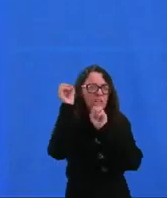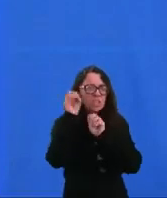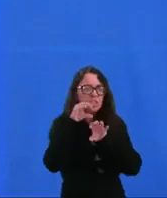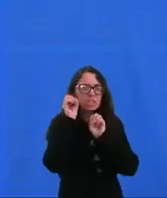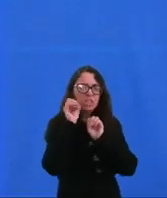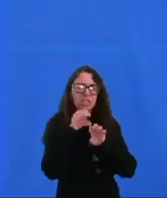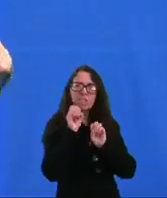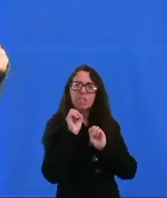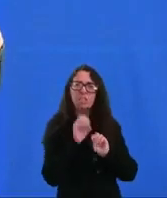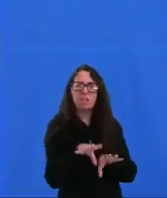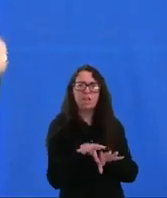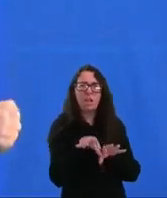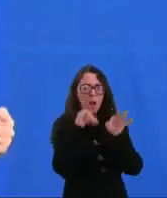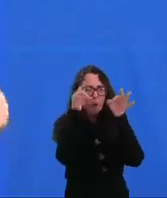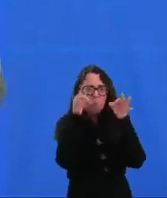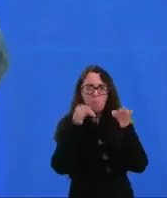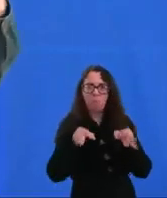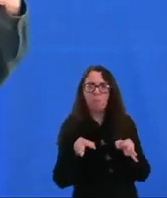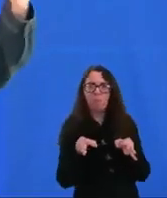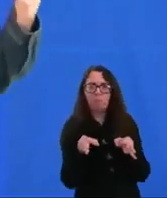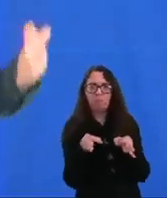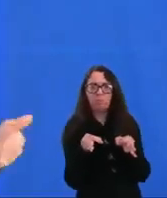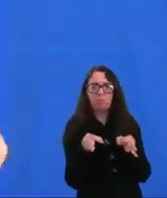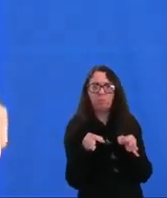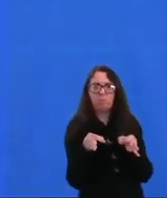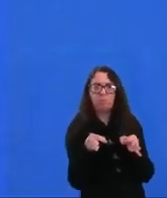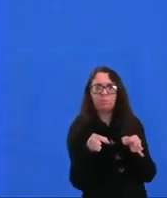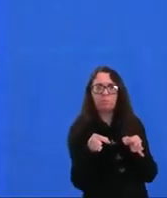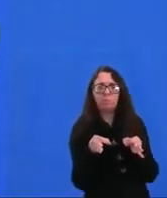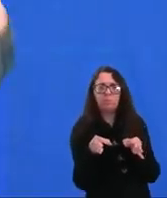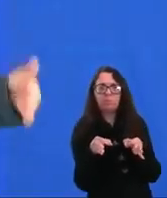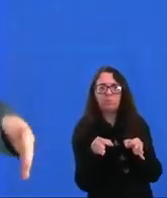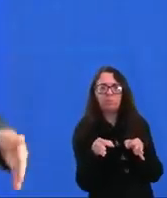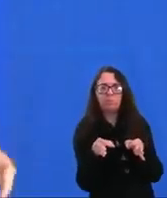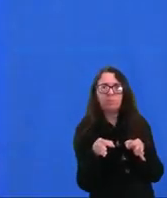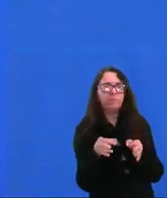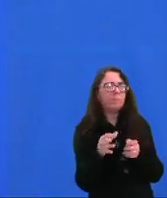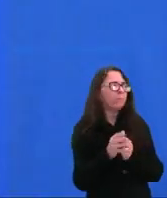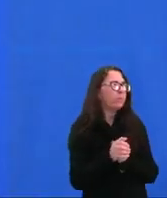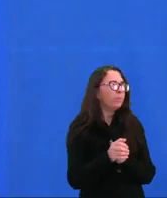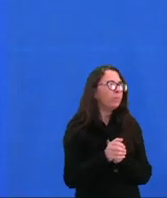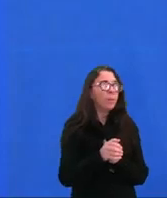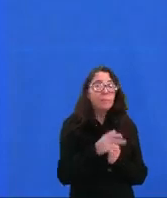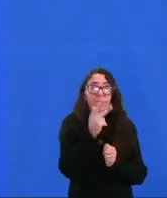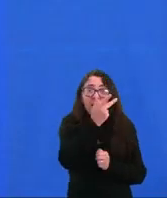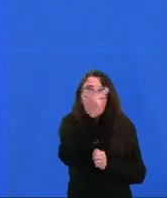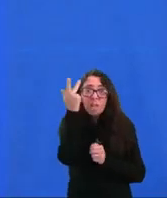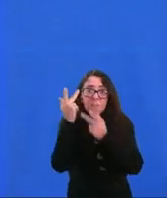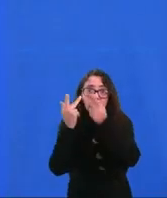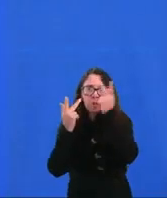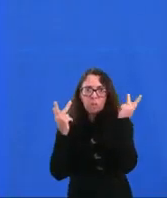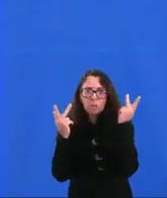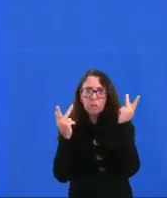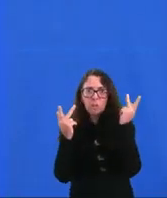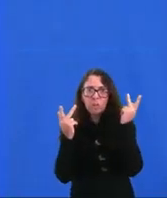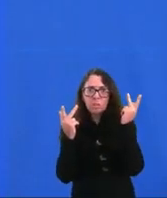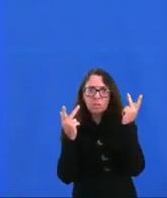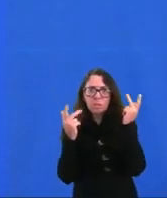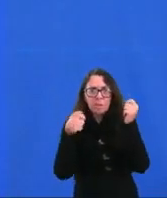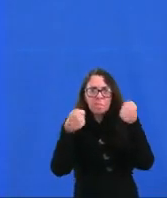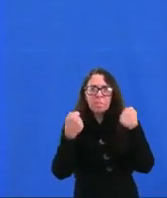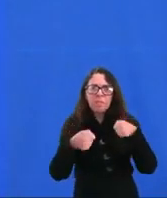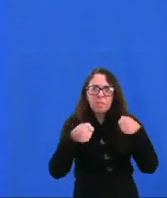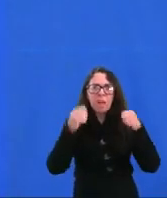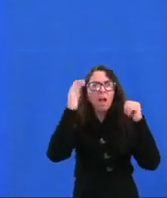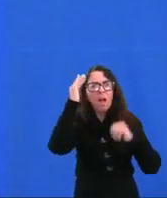A igreja é um grupo de pessoas devidamente organizadas de maneira a formar uma instituição em sua comunidade. Essa é